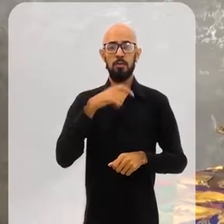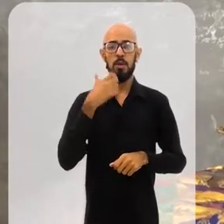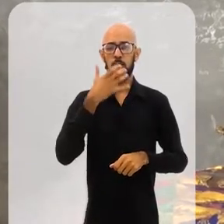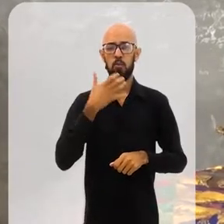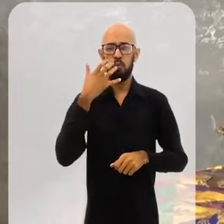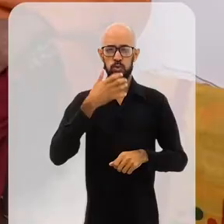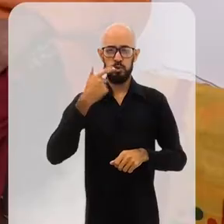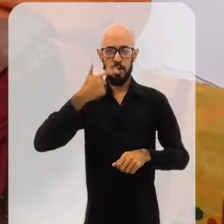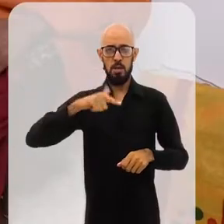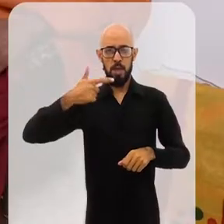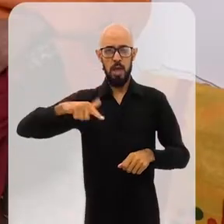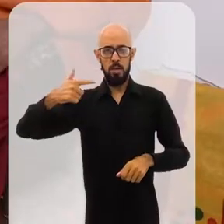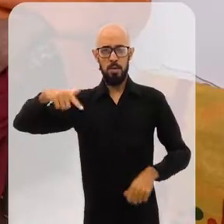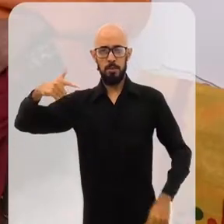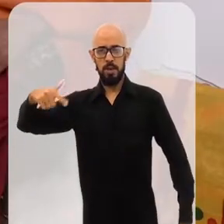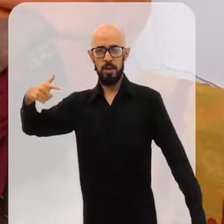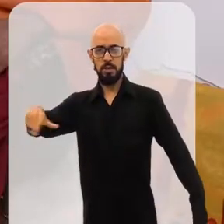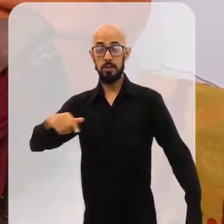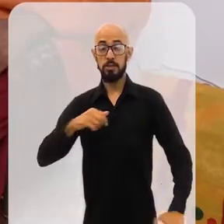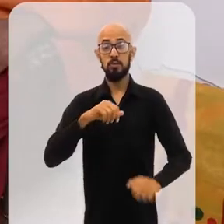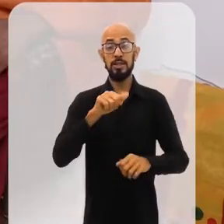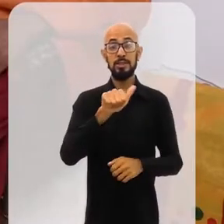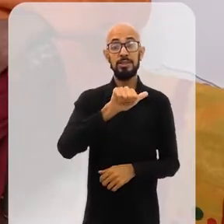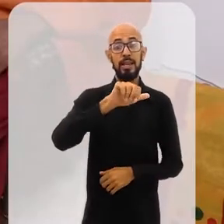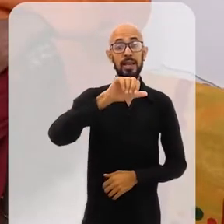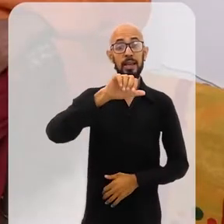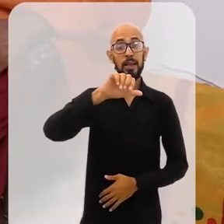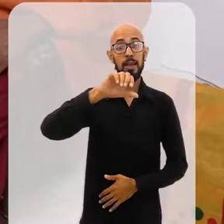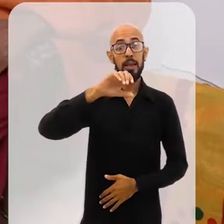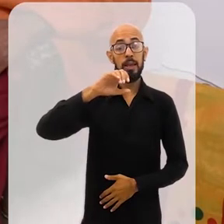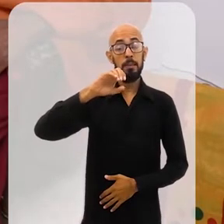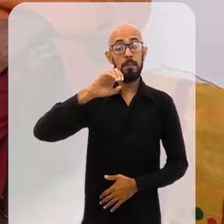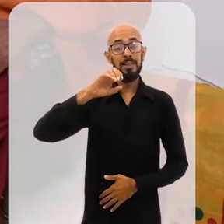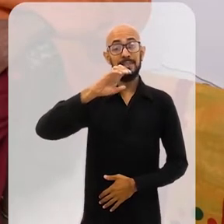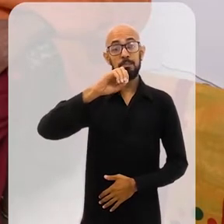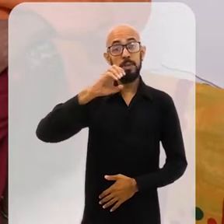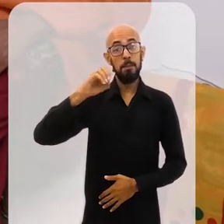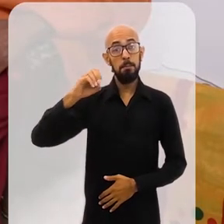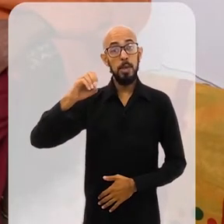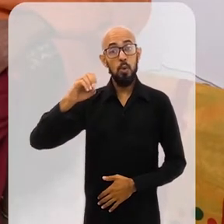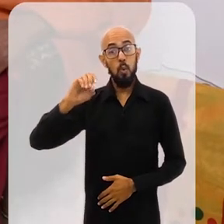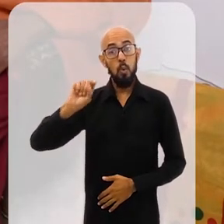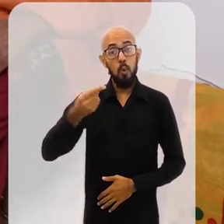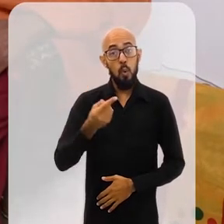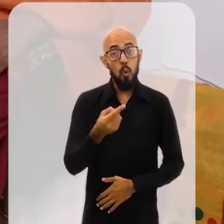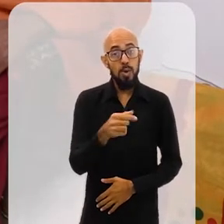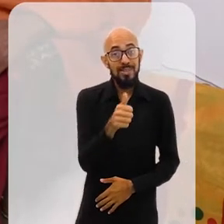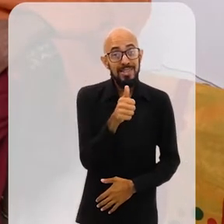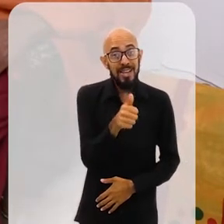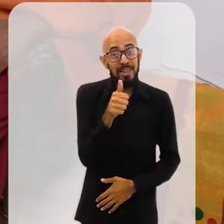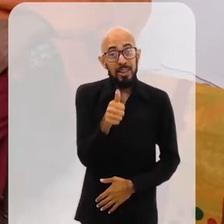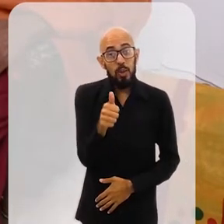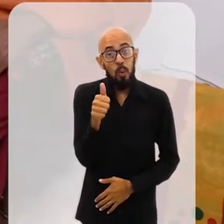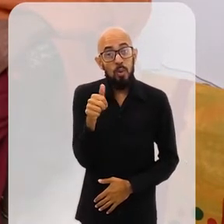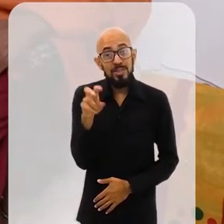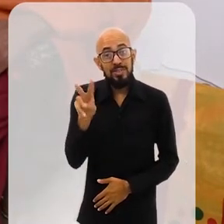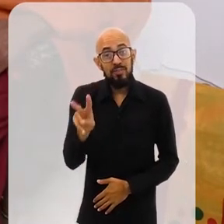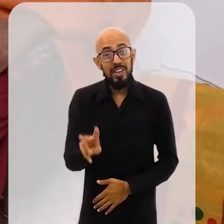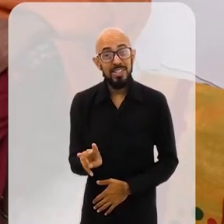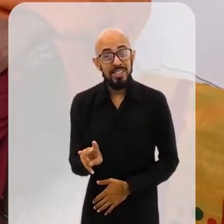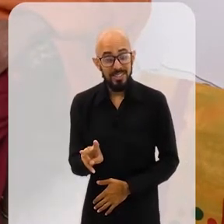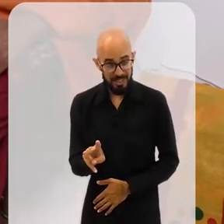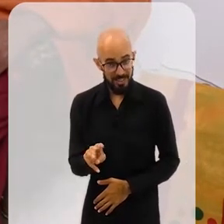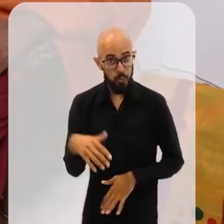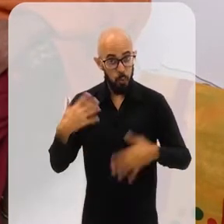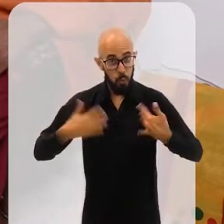purificação, Vajrasattva, você faz ele 100.111 vezes. Aí você diz, pô, mas 100.111 vezes? Para o